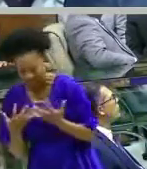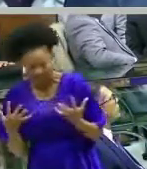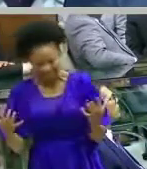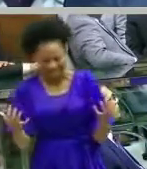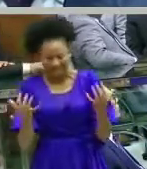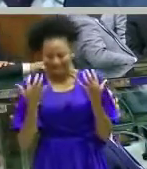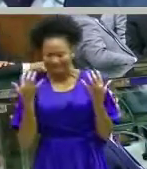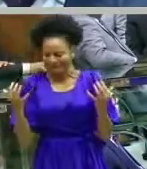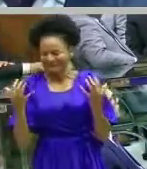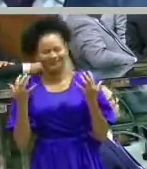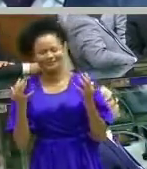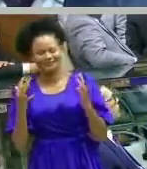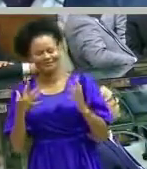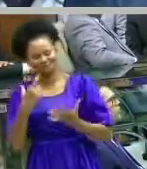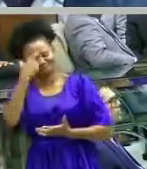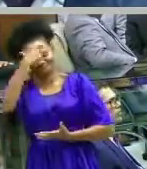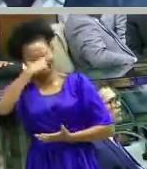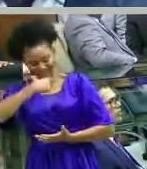queimarão.